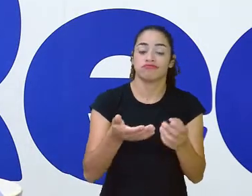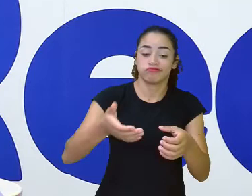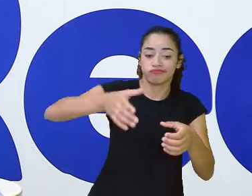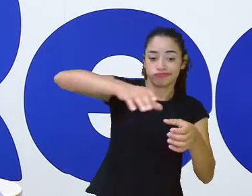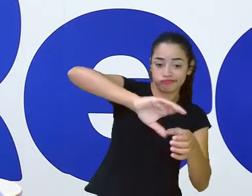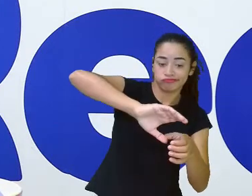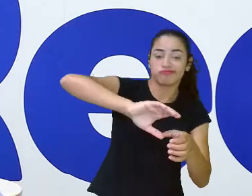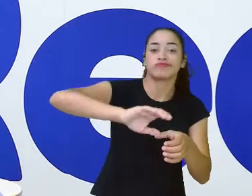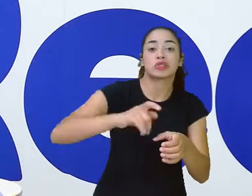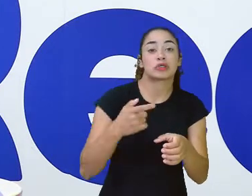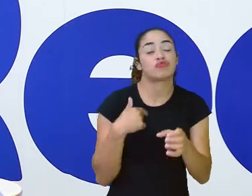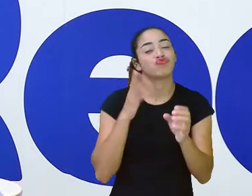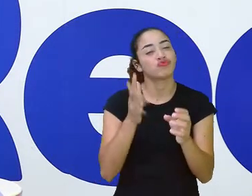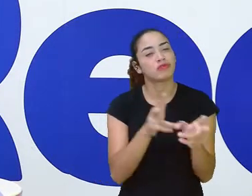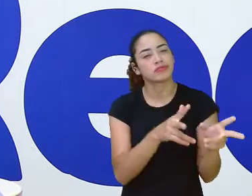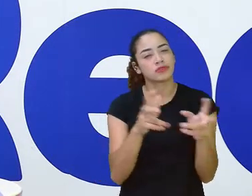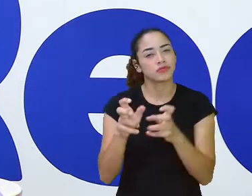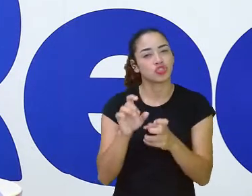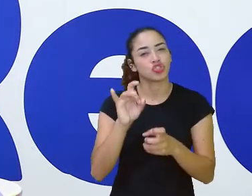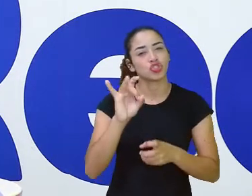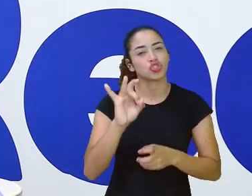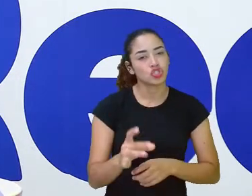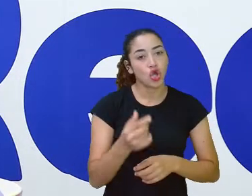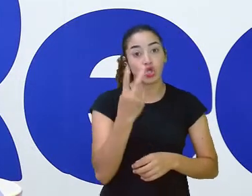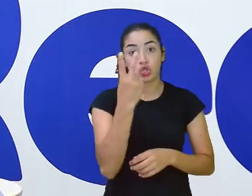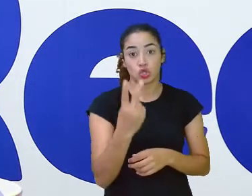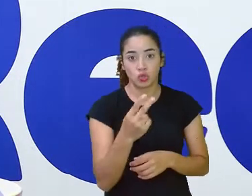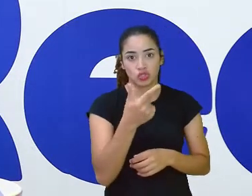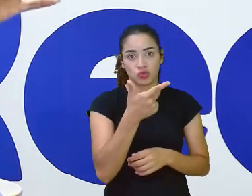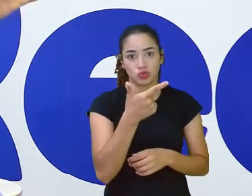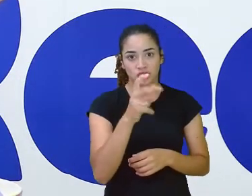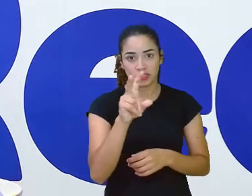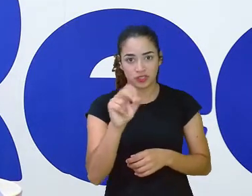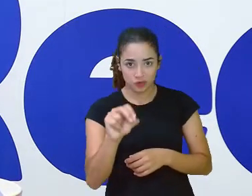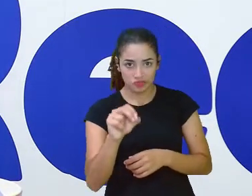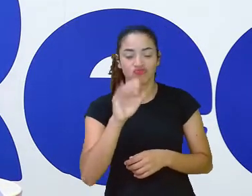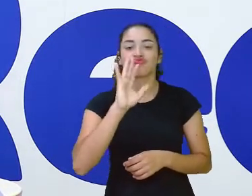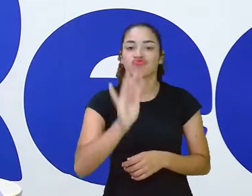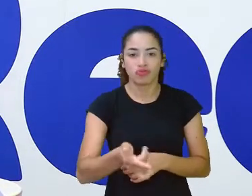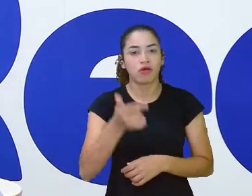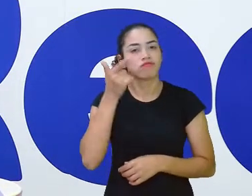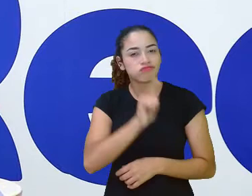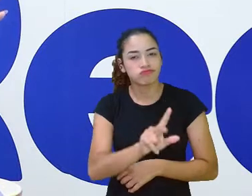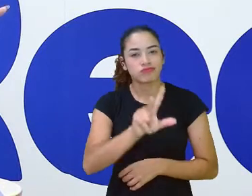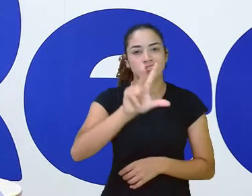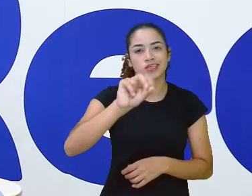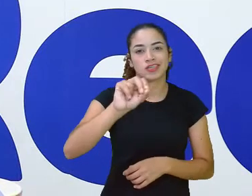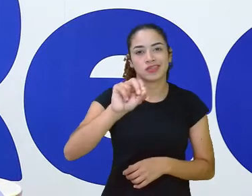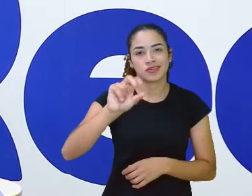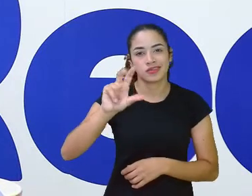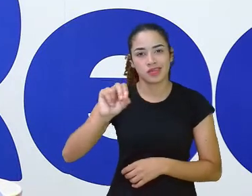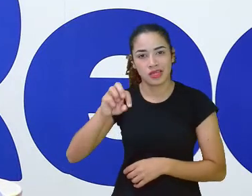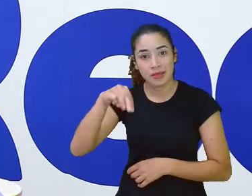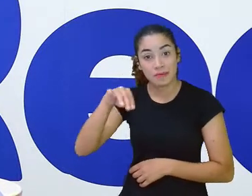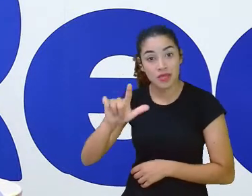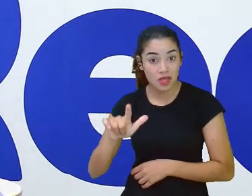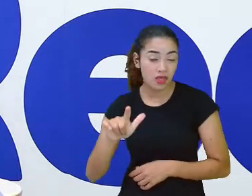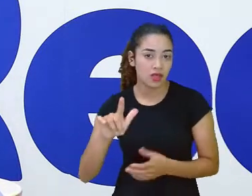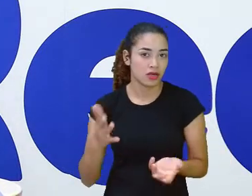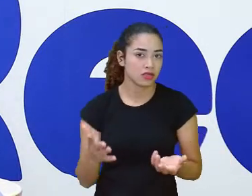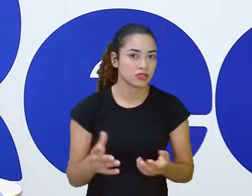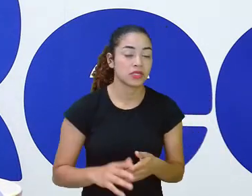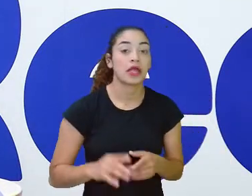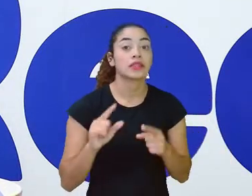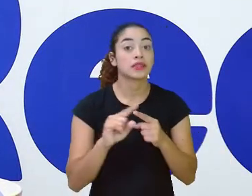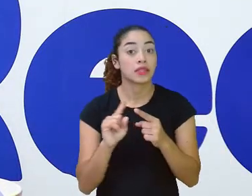que se eu botasse só 2 de 250, já matava, né? Já fechava 500 ml aí. Olha aí. Aí